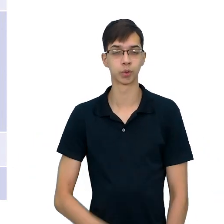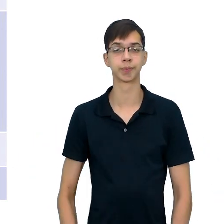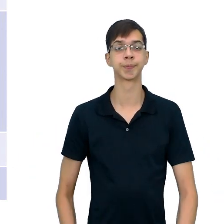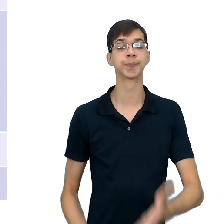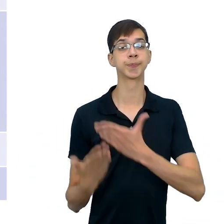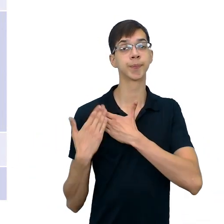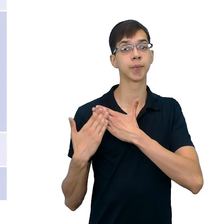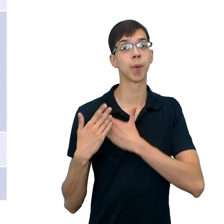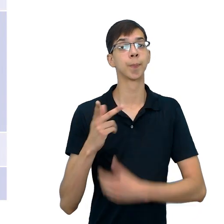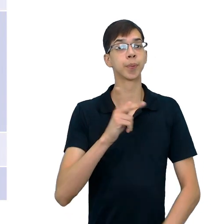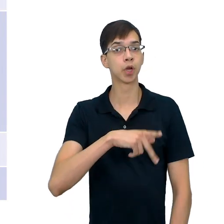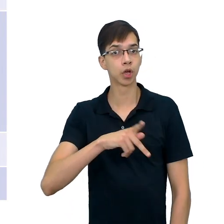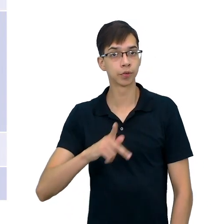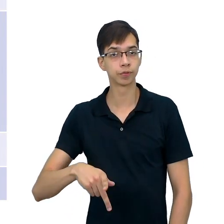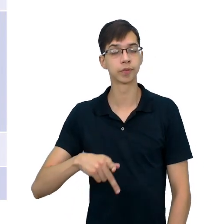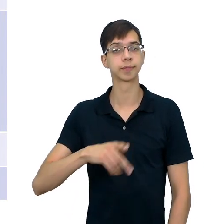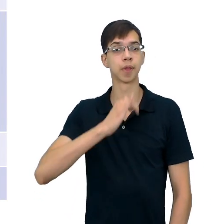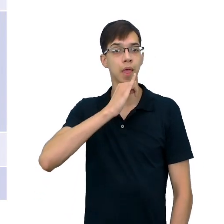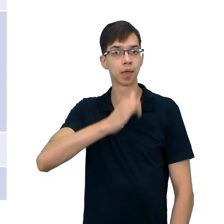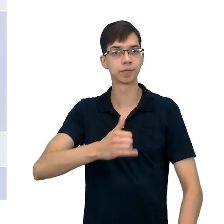precisam estar definidos, né,